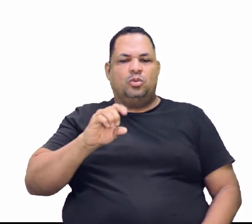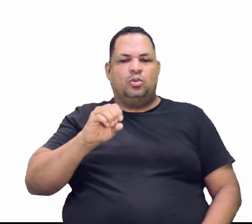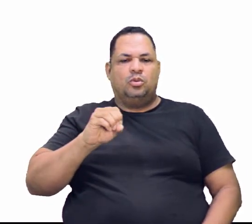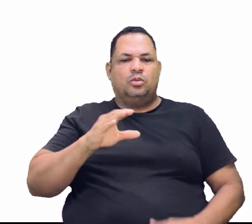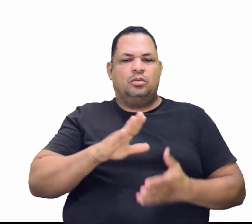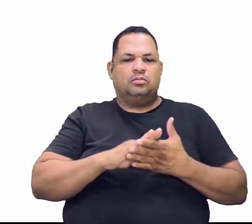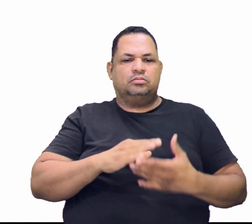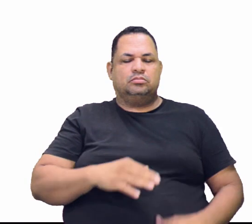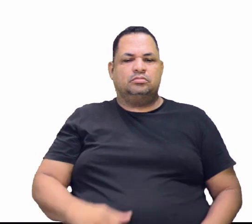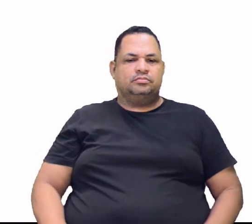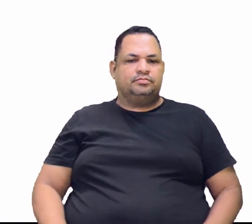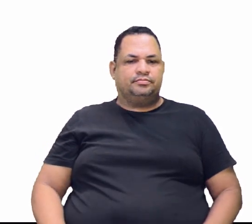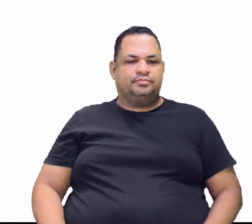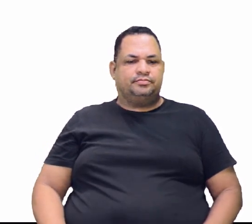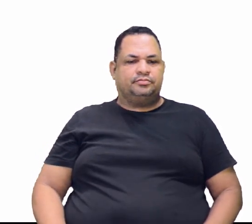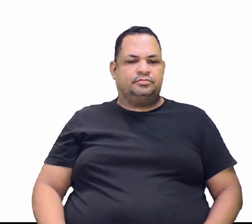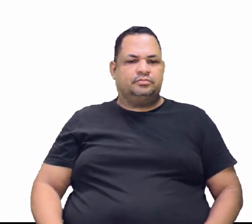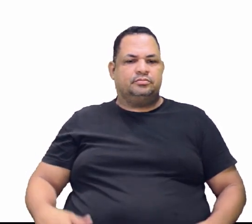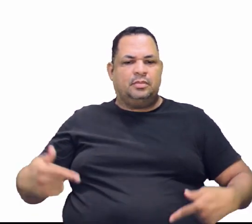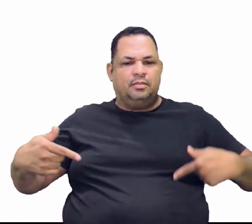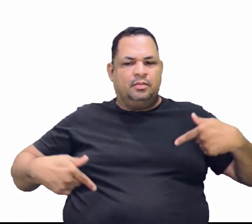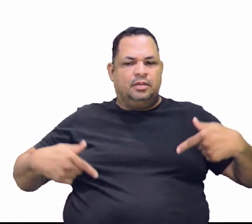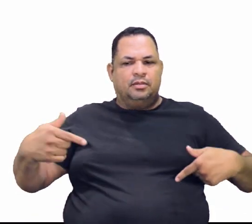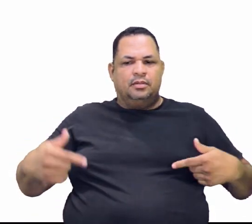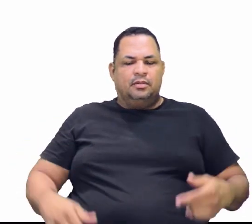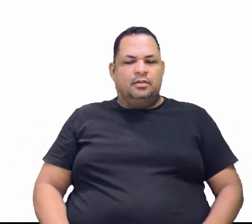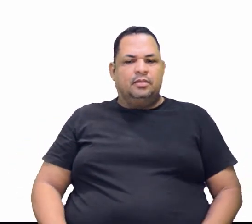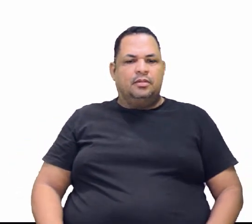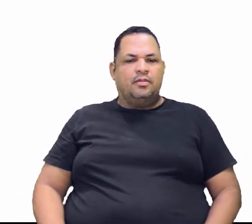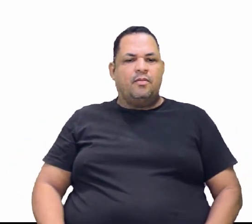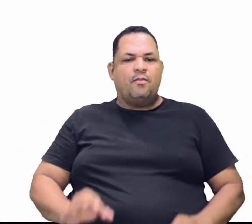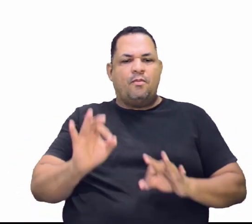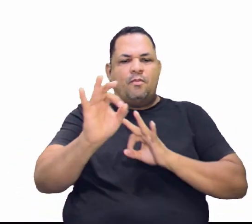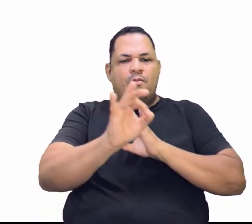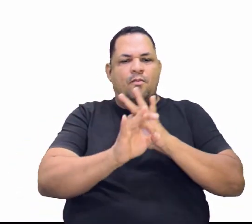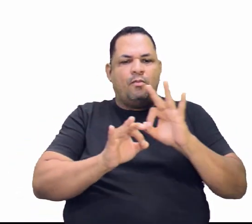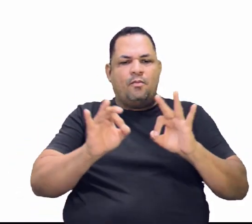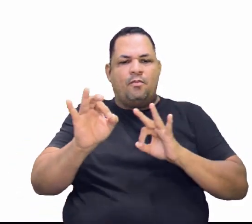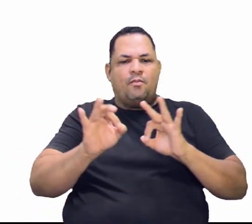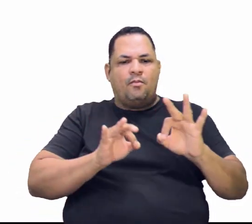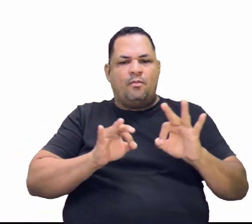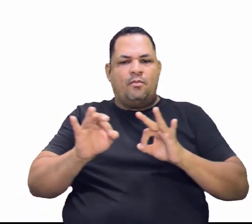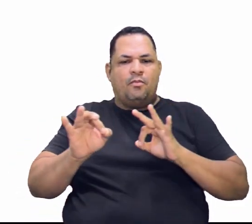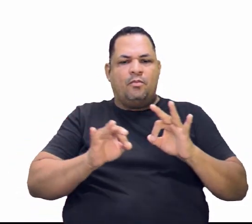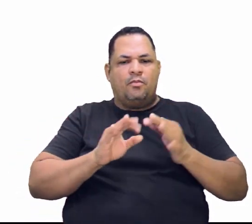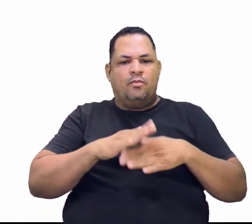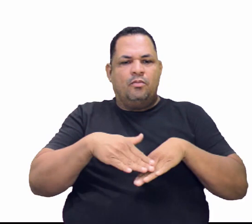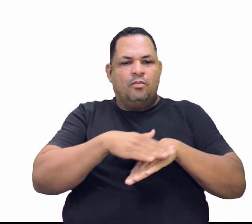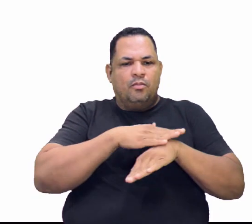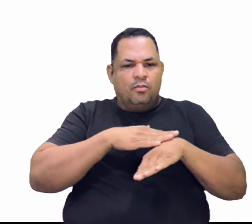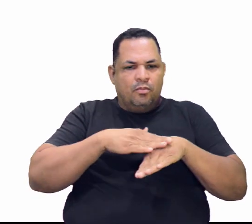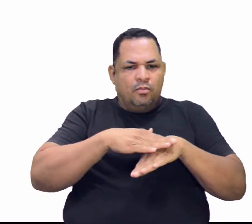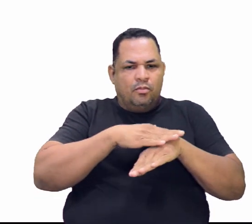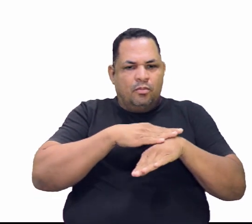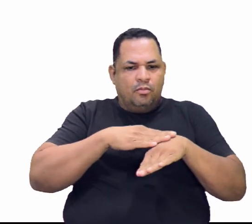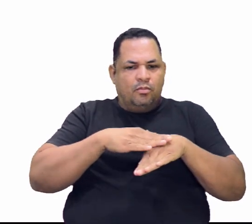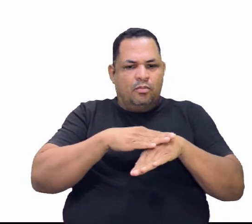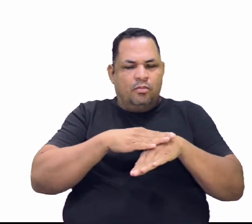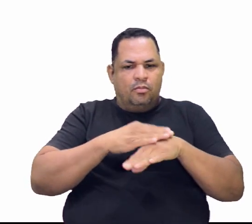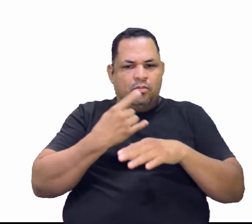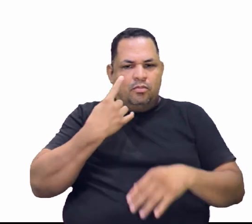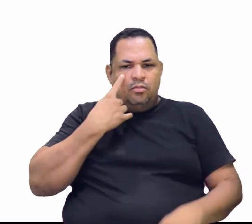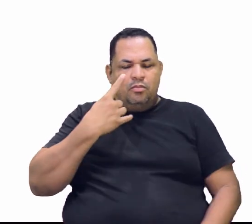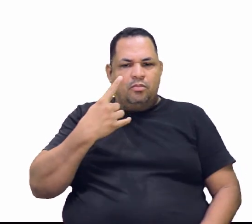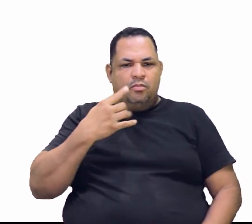Vicente Rondon, que era primo do Rondon. Né? Então, articulando, conversando